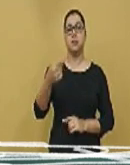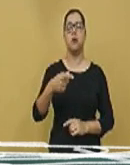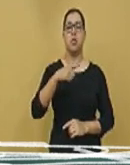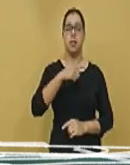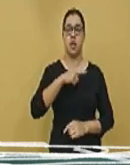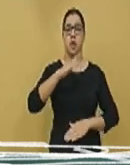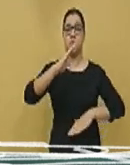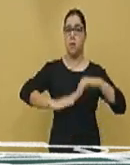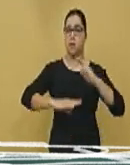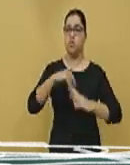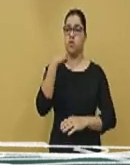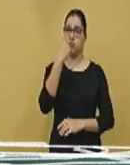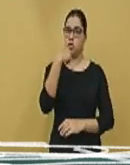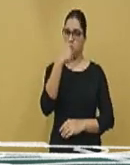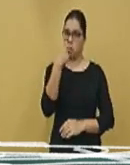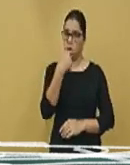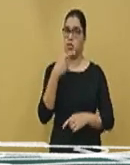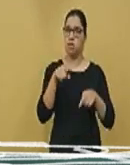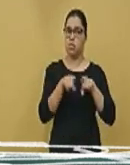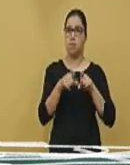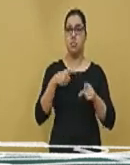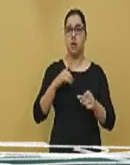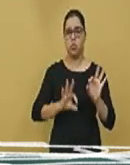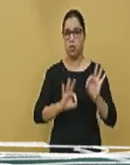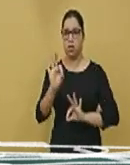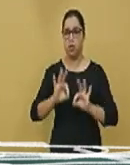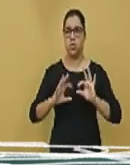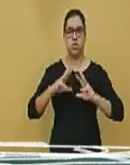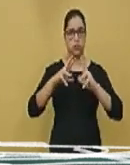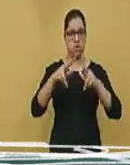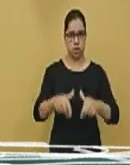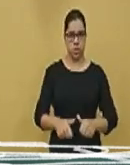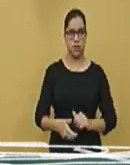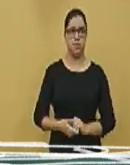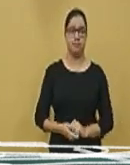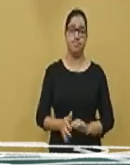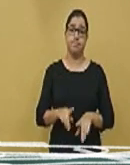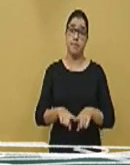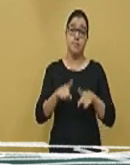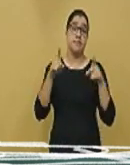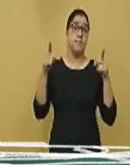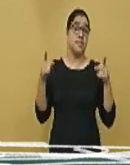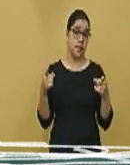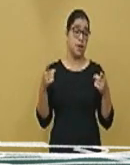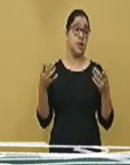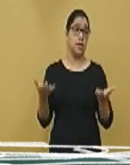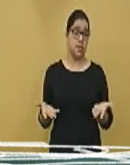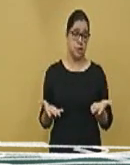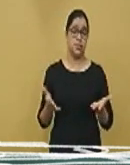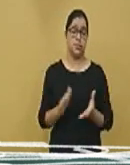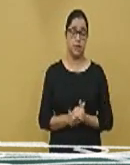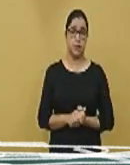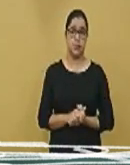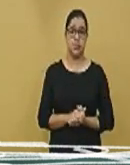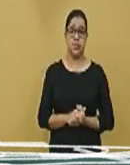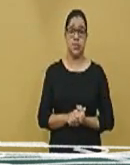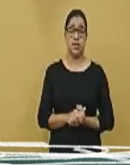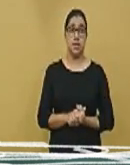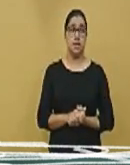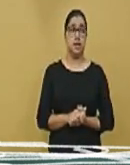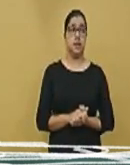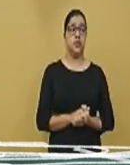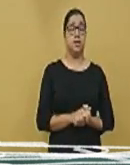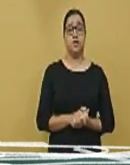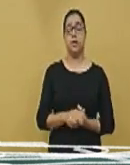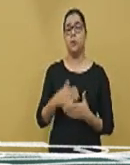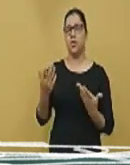para a PROAE, para que ela faça a avaliação disso tudo. Infelizmente, a gente não consegue chegar. Começa muito bem. Eu